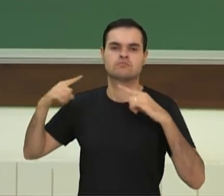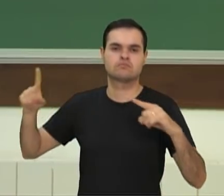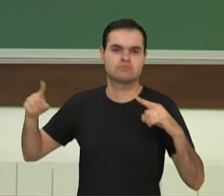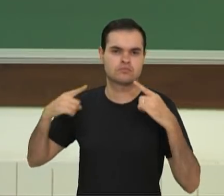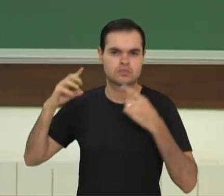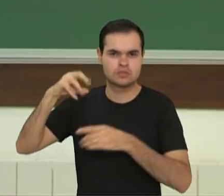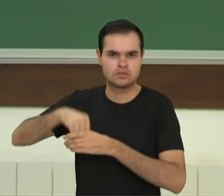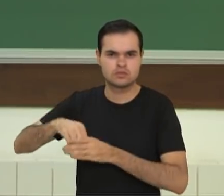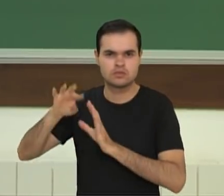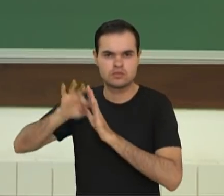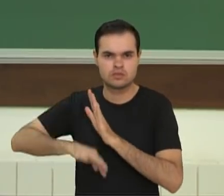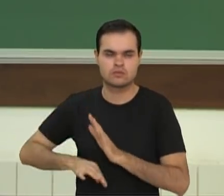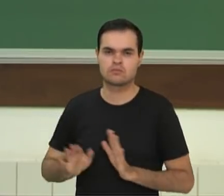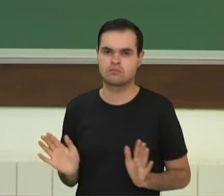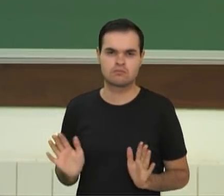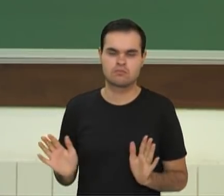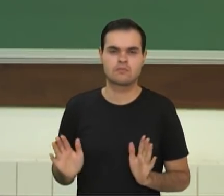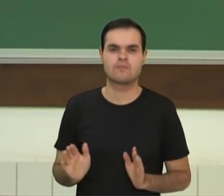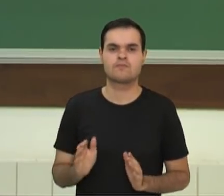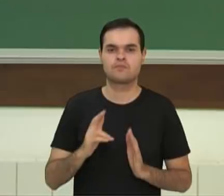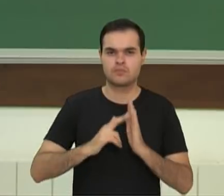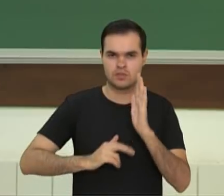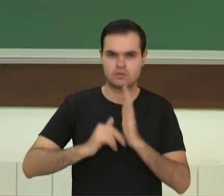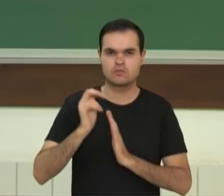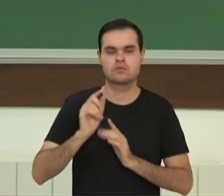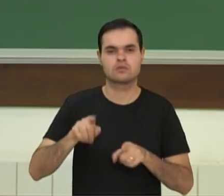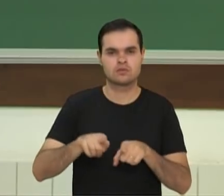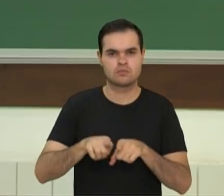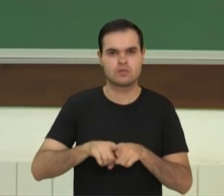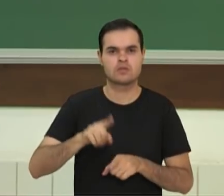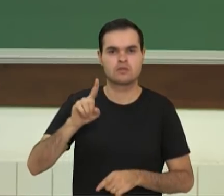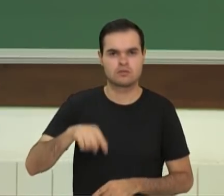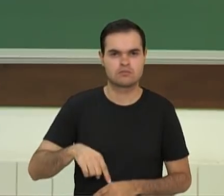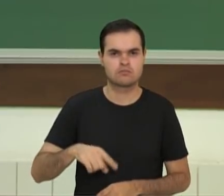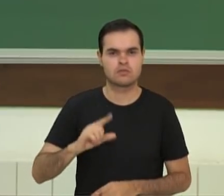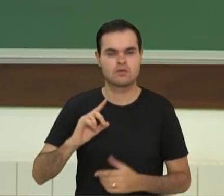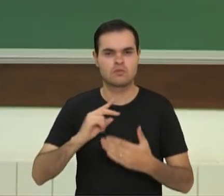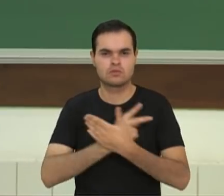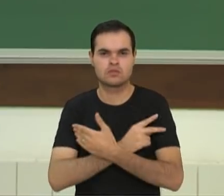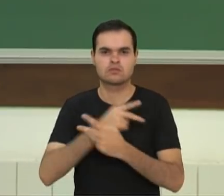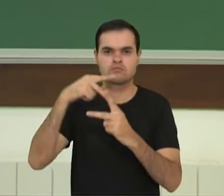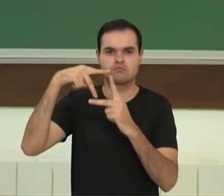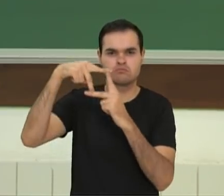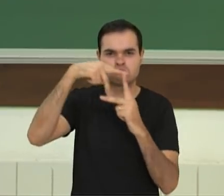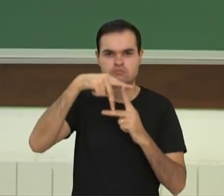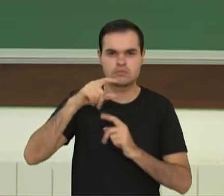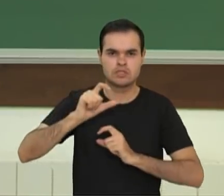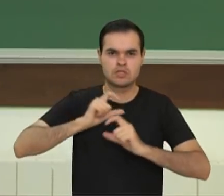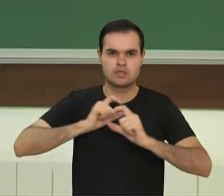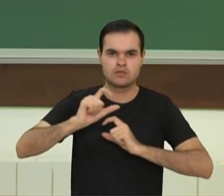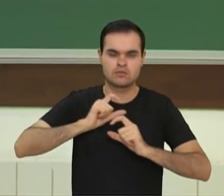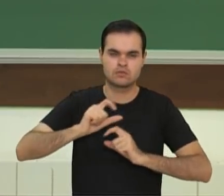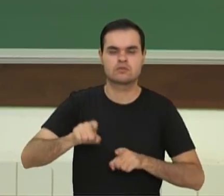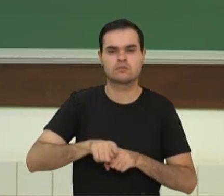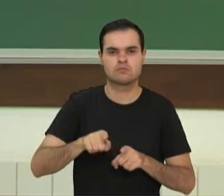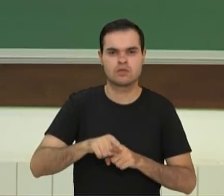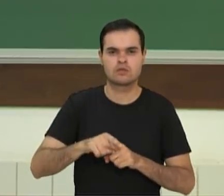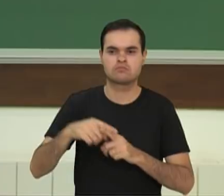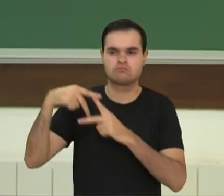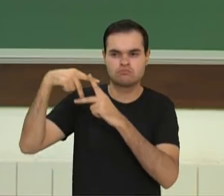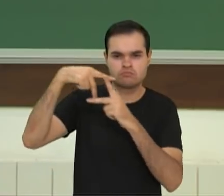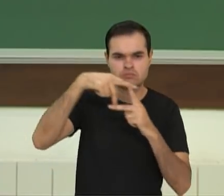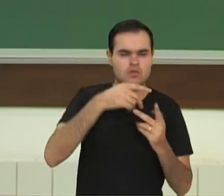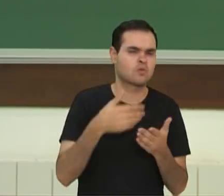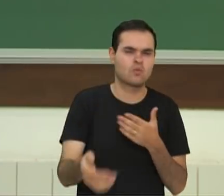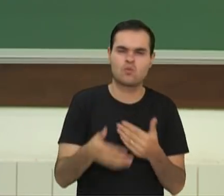em textos escritos. Na pintura também ela pode acontecer, em quadrinhos também, em tira ela pode acontecer em qualquer